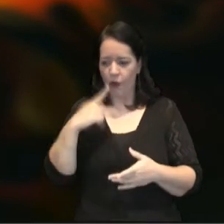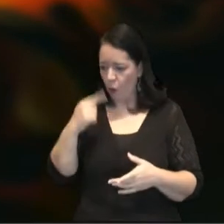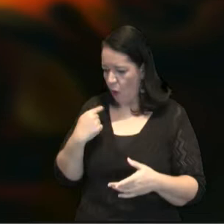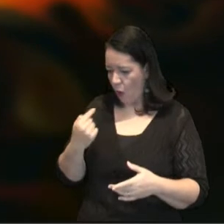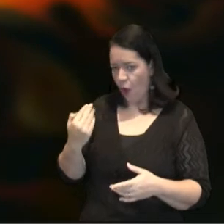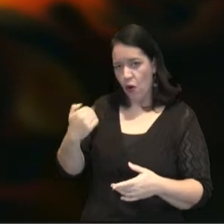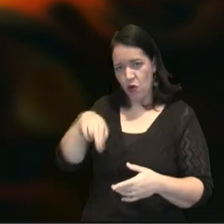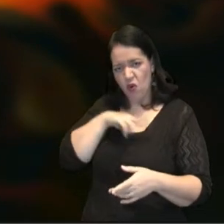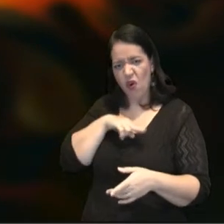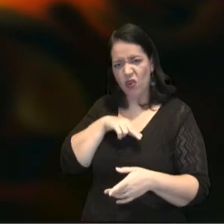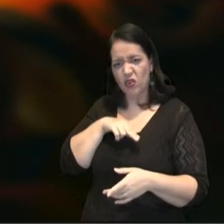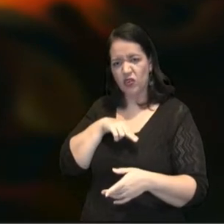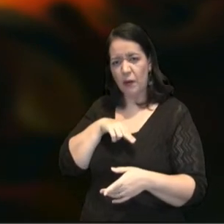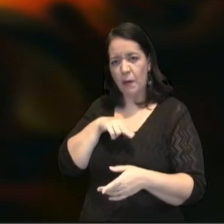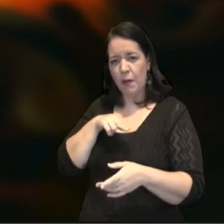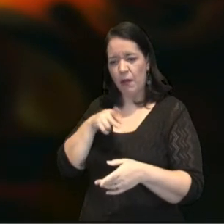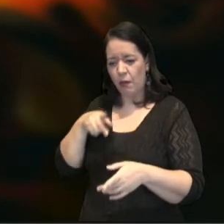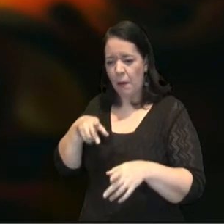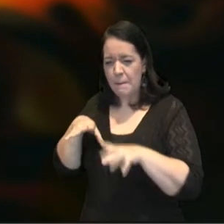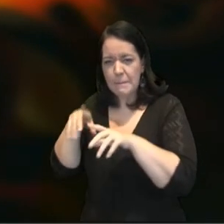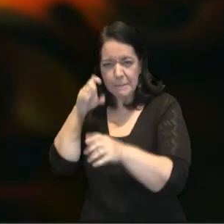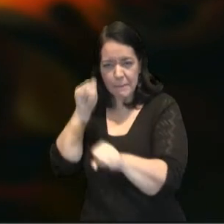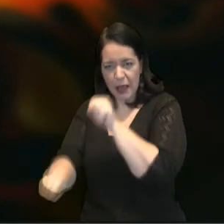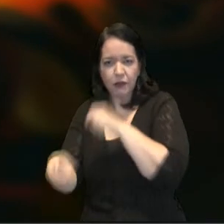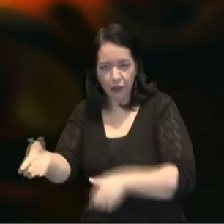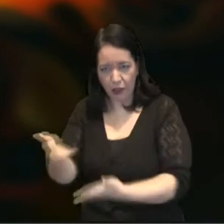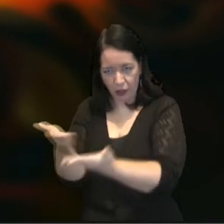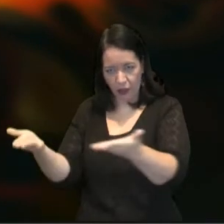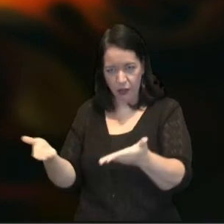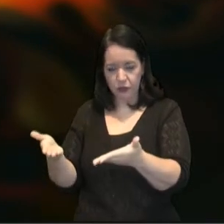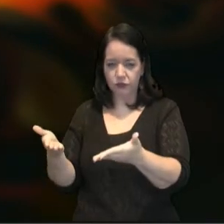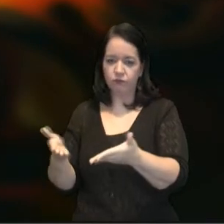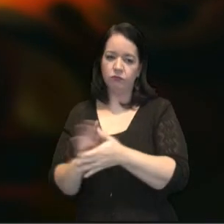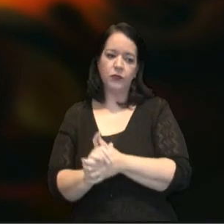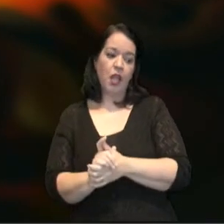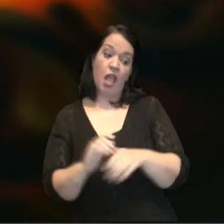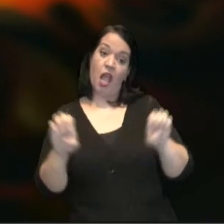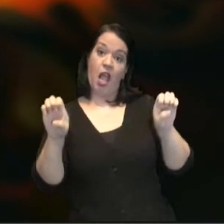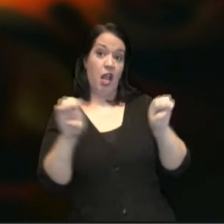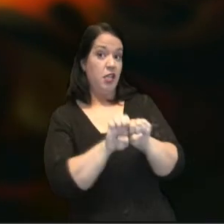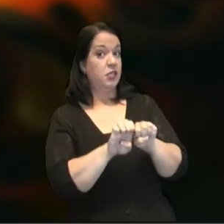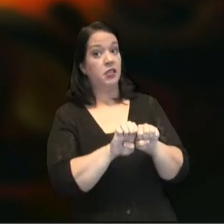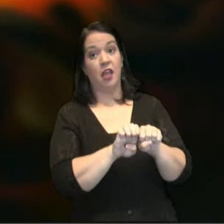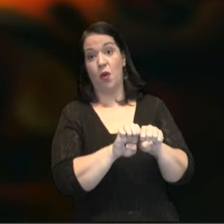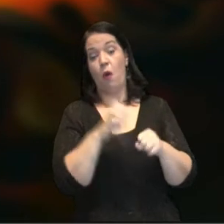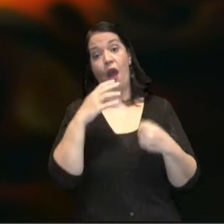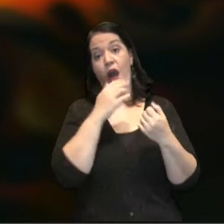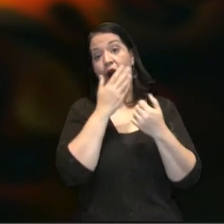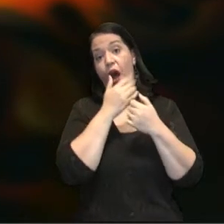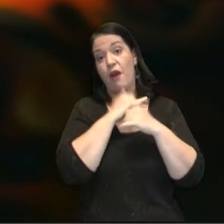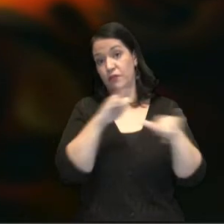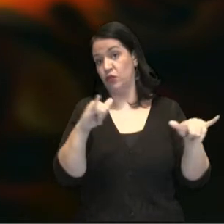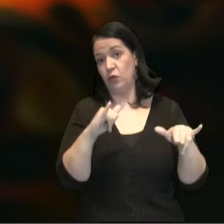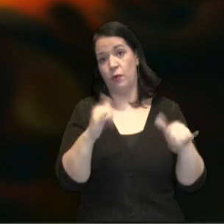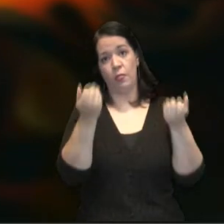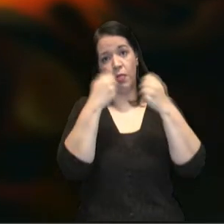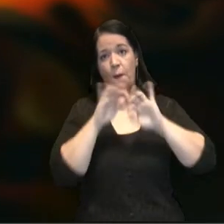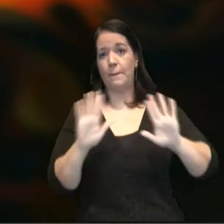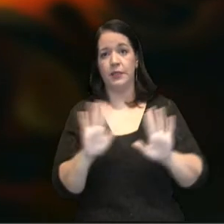os ferirás, fere aquele que fizeres prisioneiros com a tua espada e com o teu